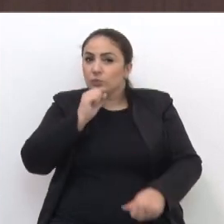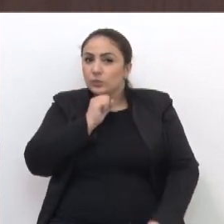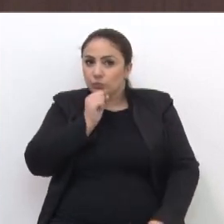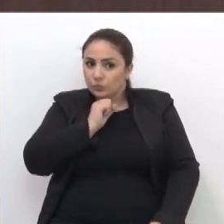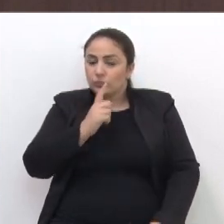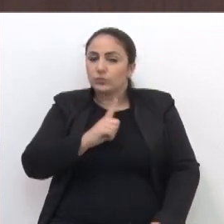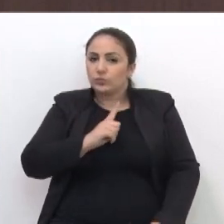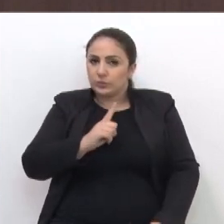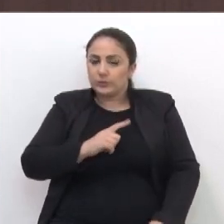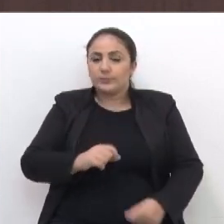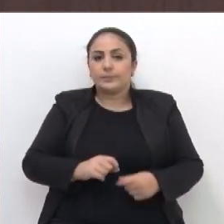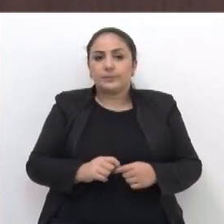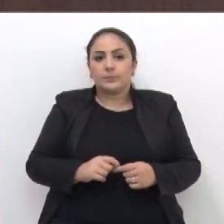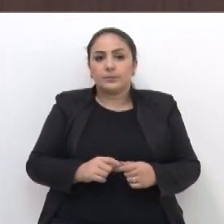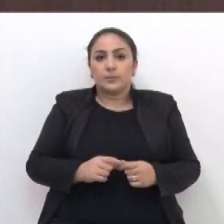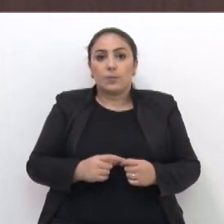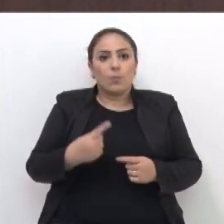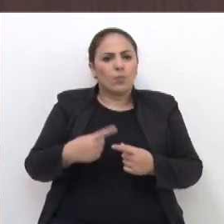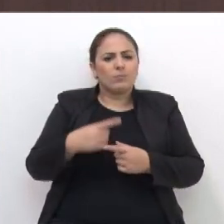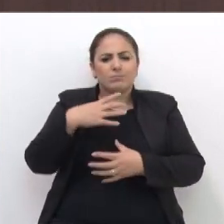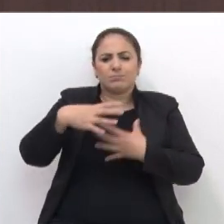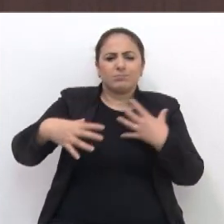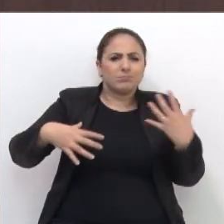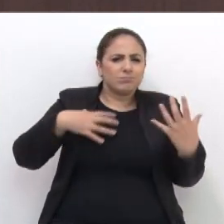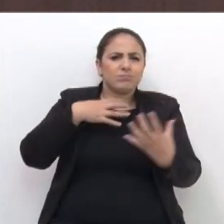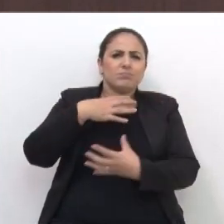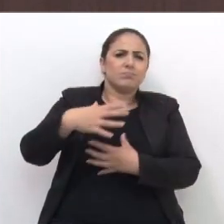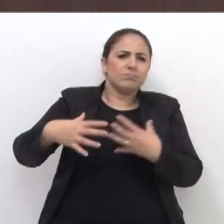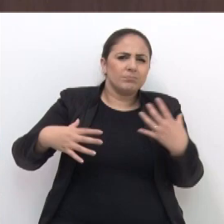do idoso, pois era um tumulto.